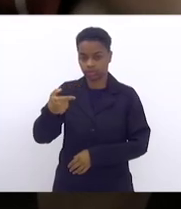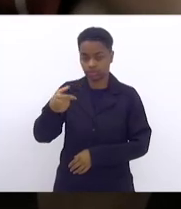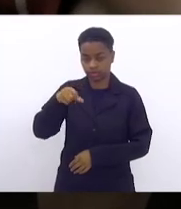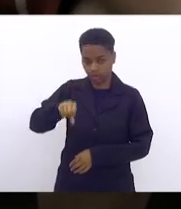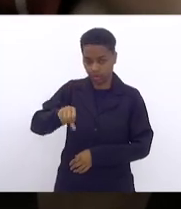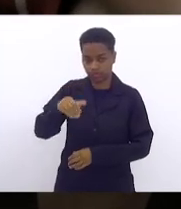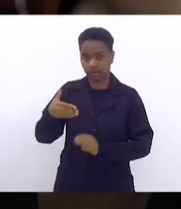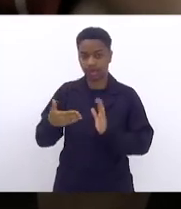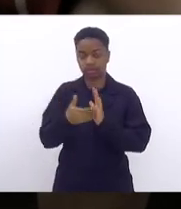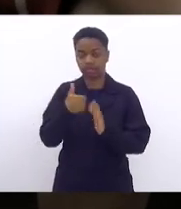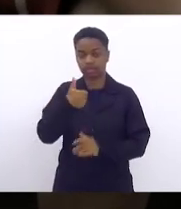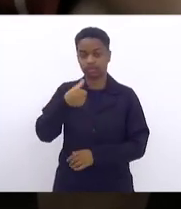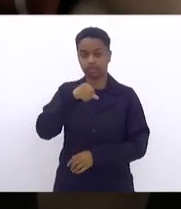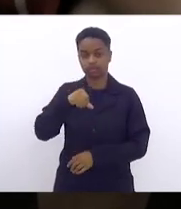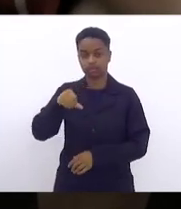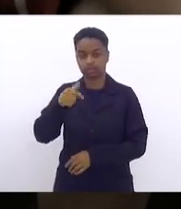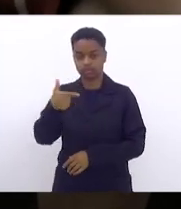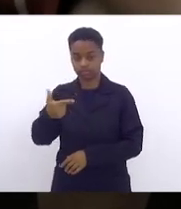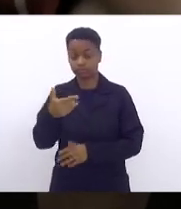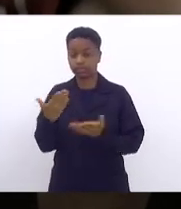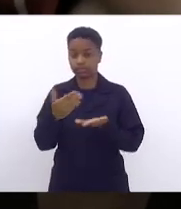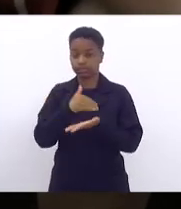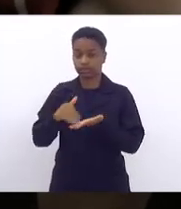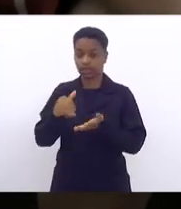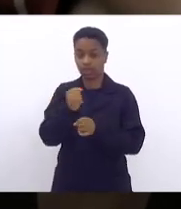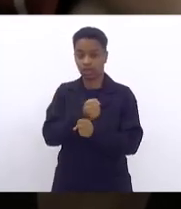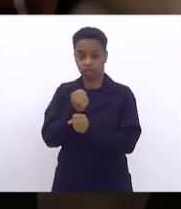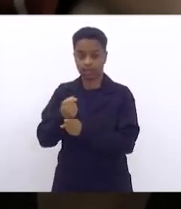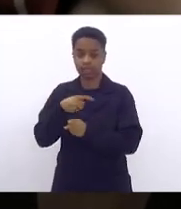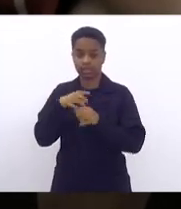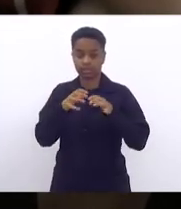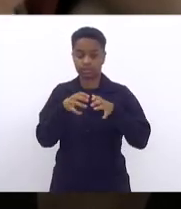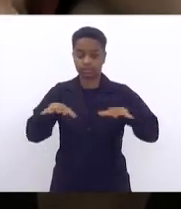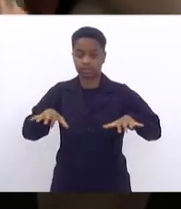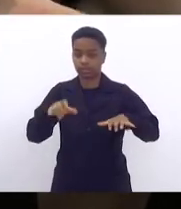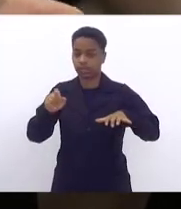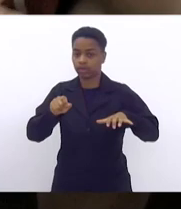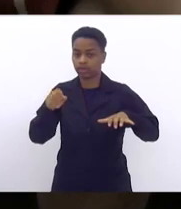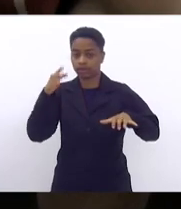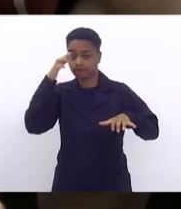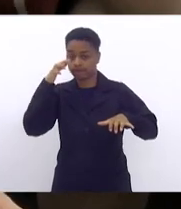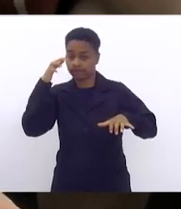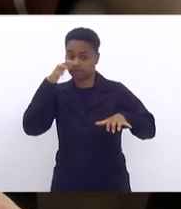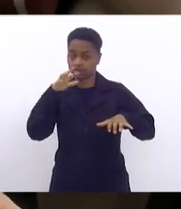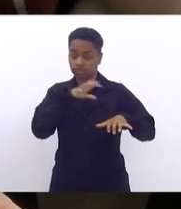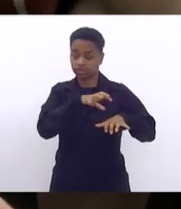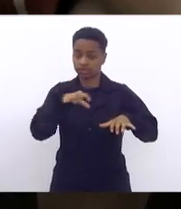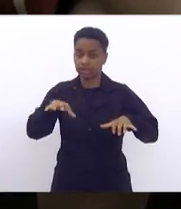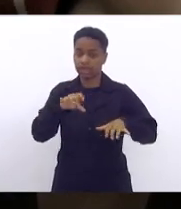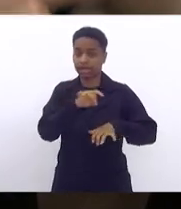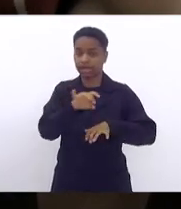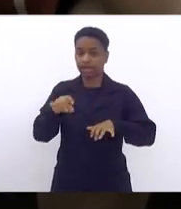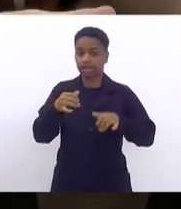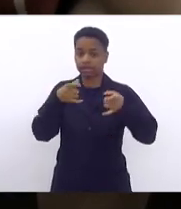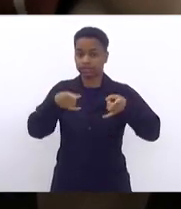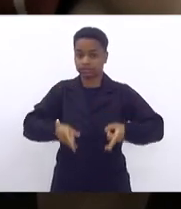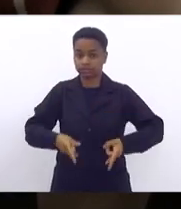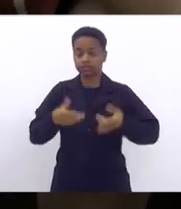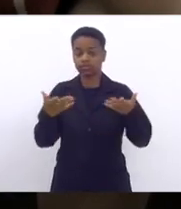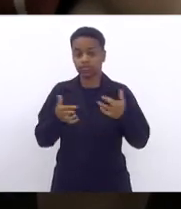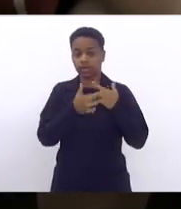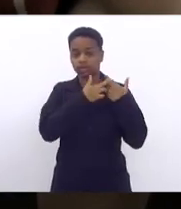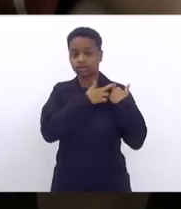na Secretaria de Obras tinha uma divisão de fiscalização dos cemitérios, né, que é a